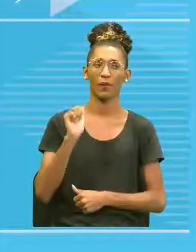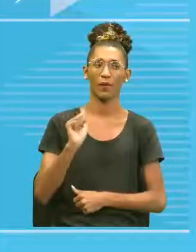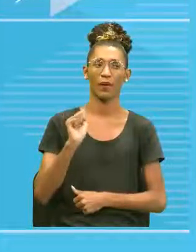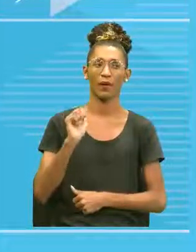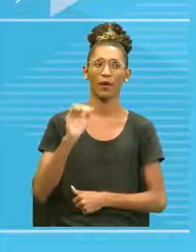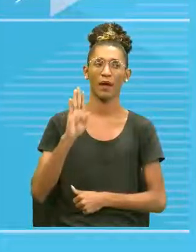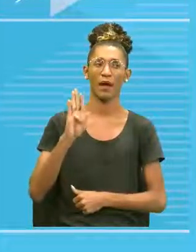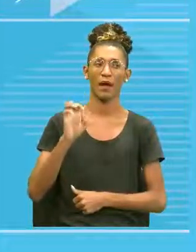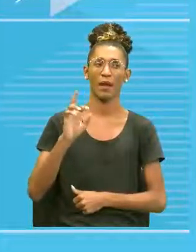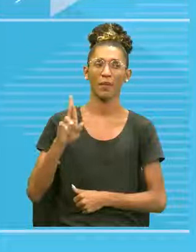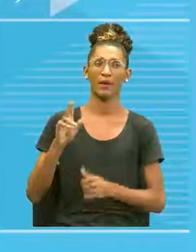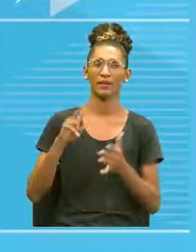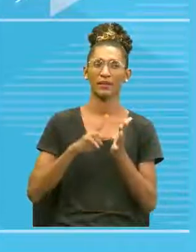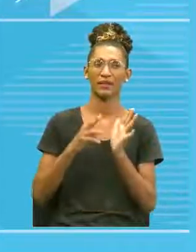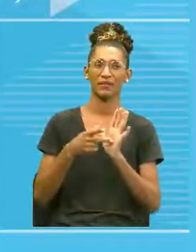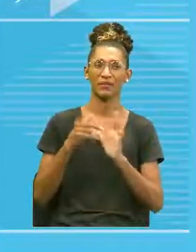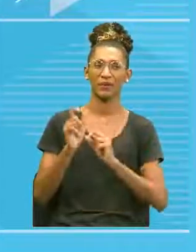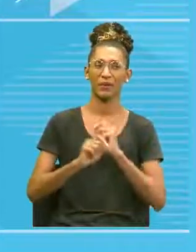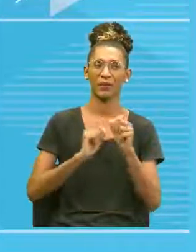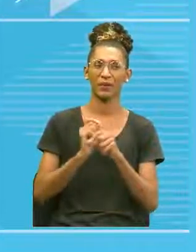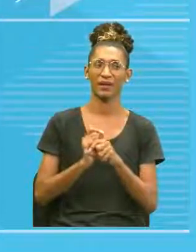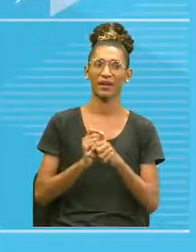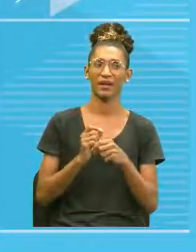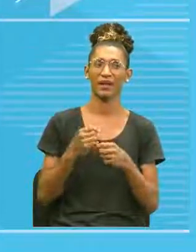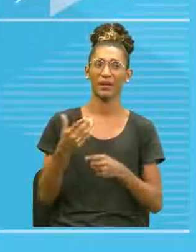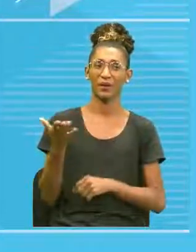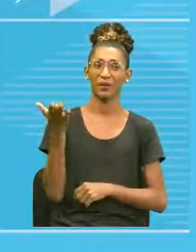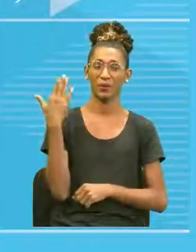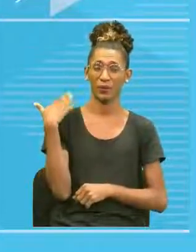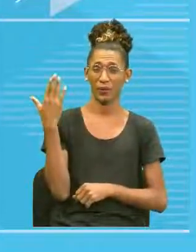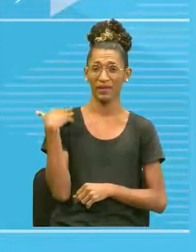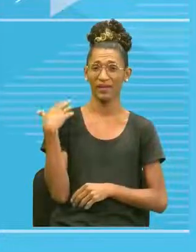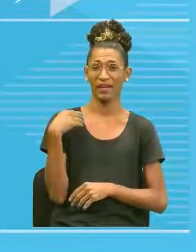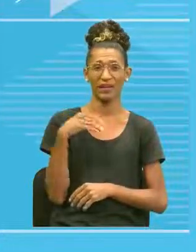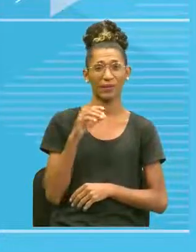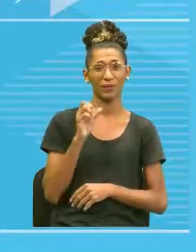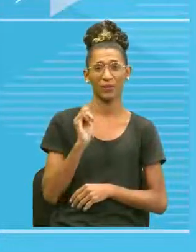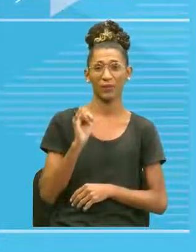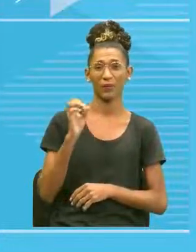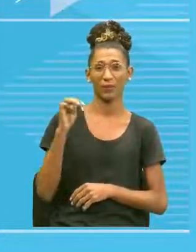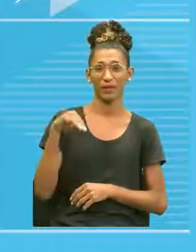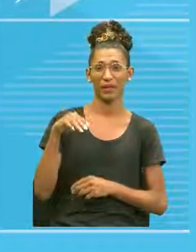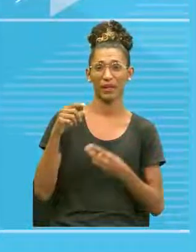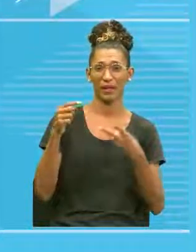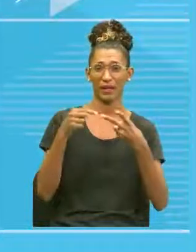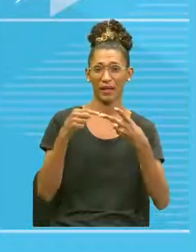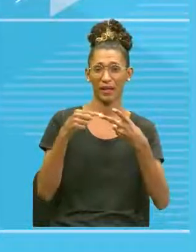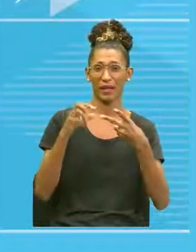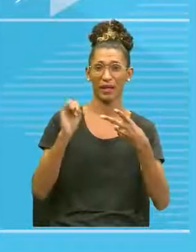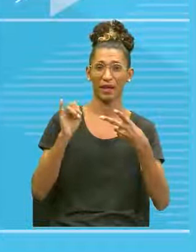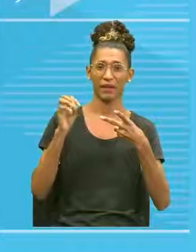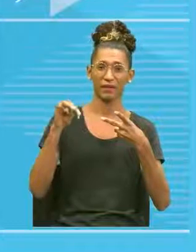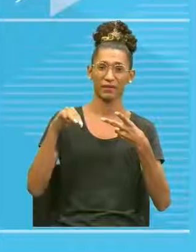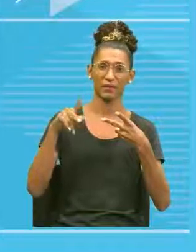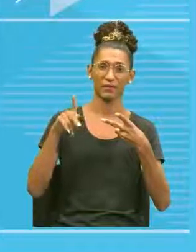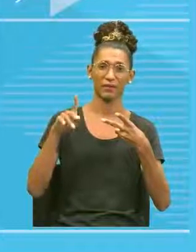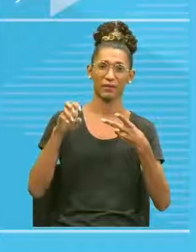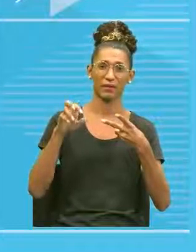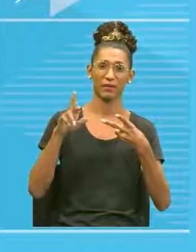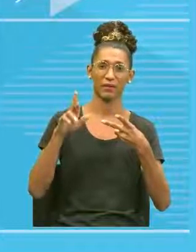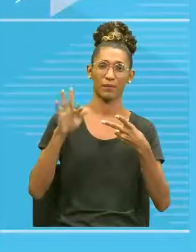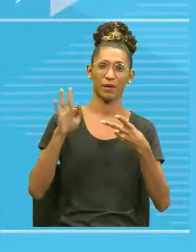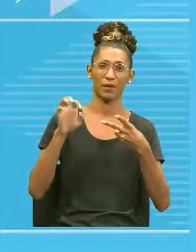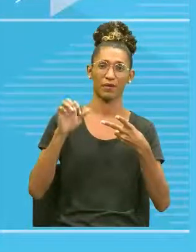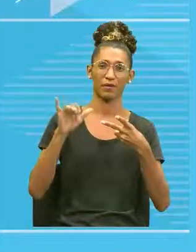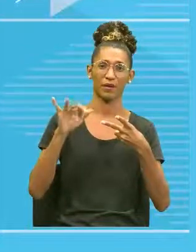pretérito imperfeito o verbo haver ele vai conjugado no pretérito imperfeito então repare como é